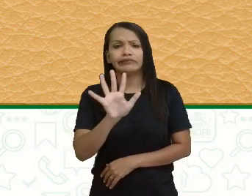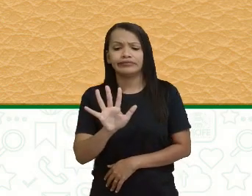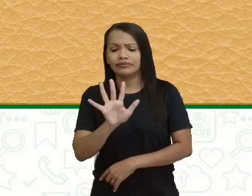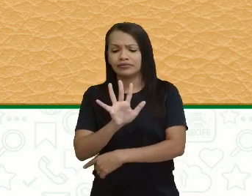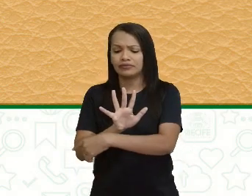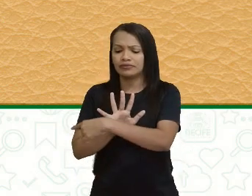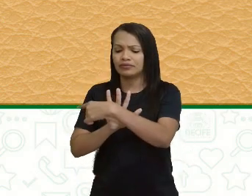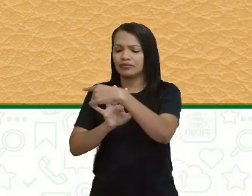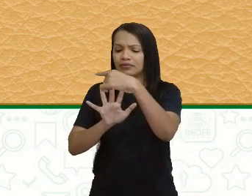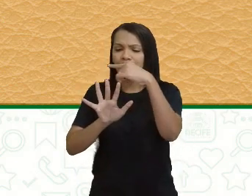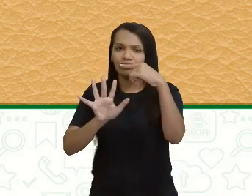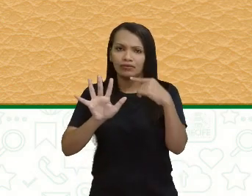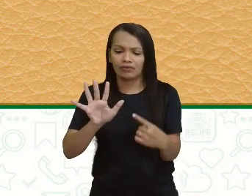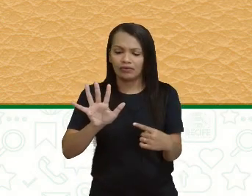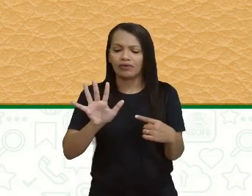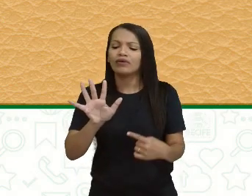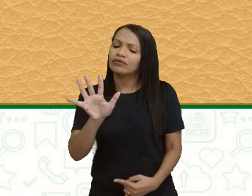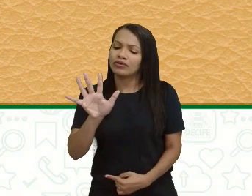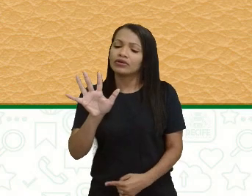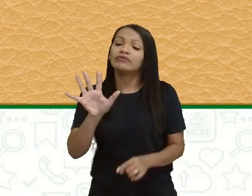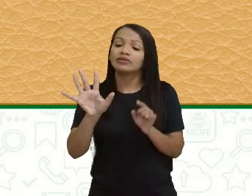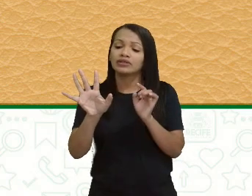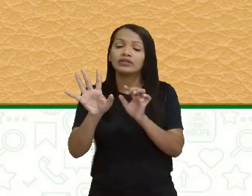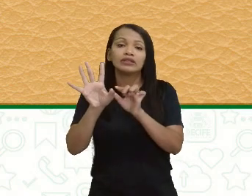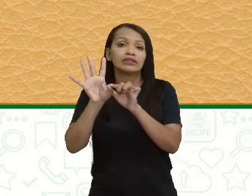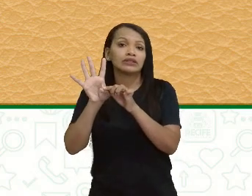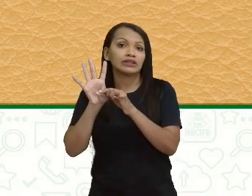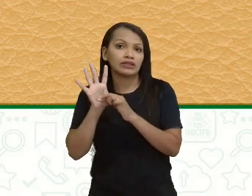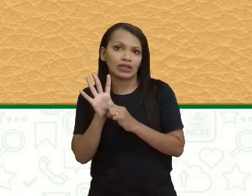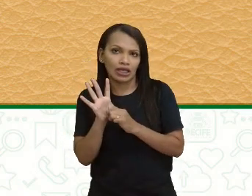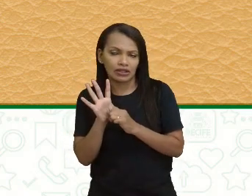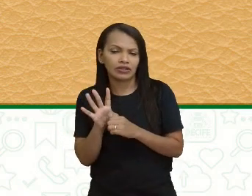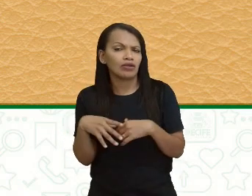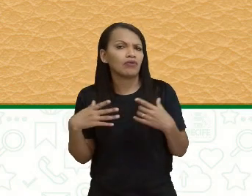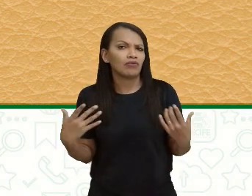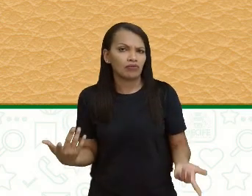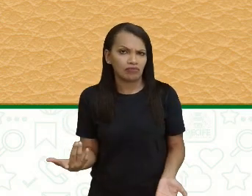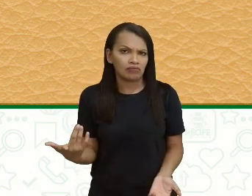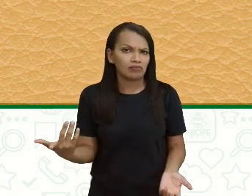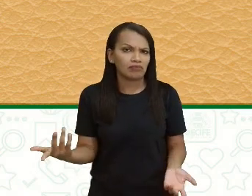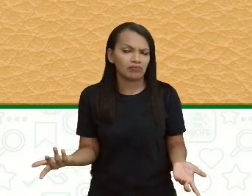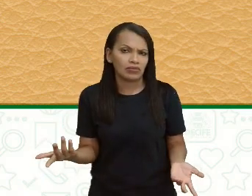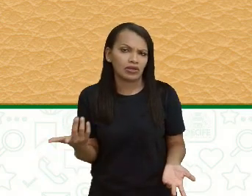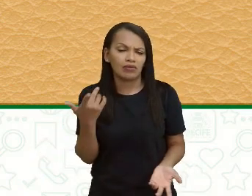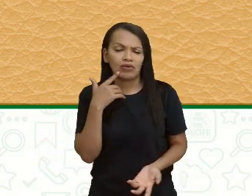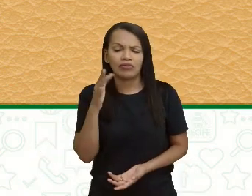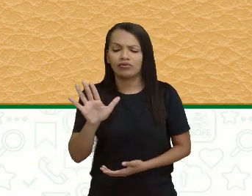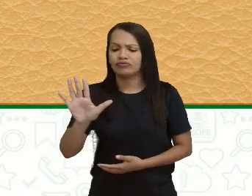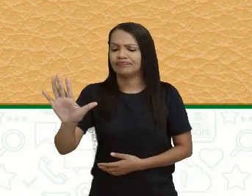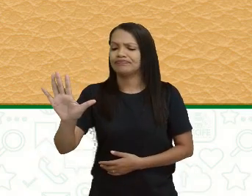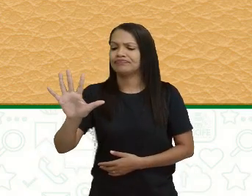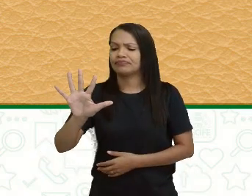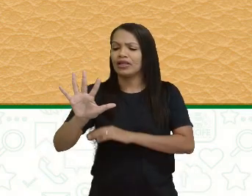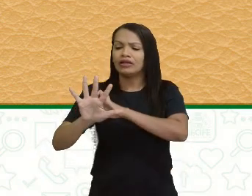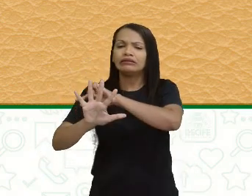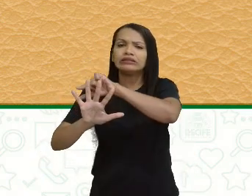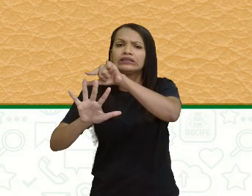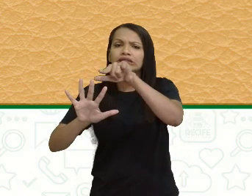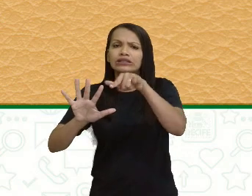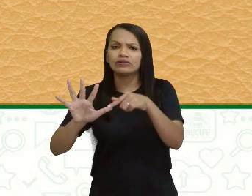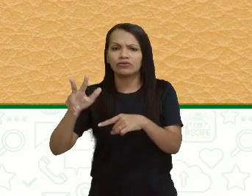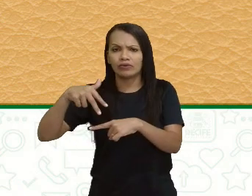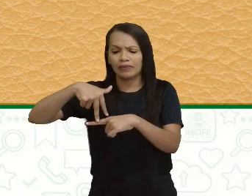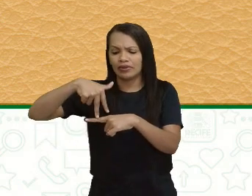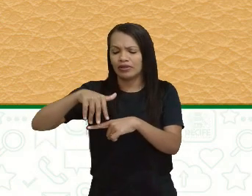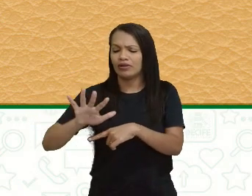uma delas é que vai ser retirada, ou seja, uma fatia da pizza vai ser retirada e